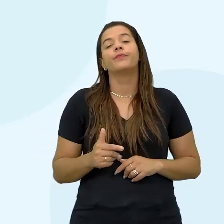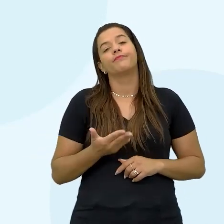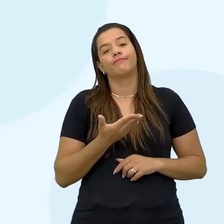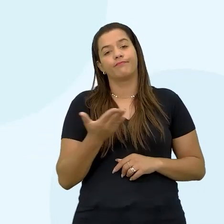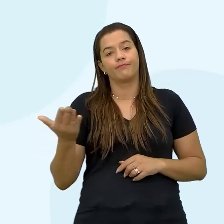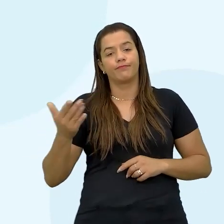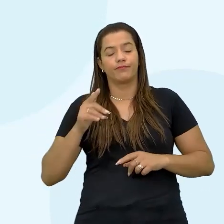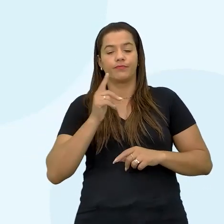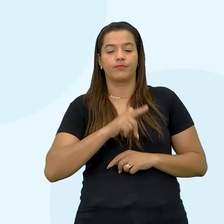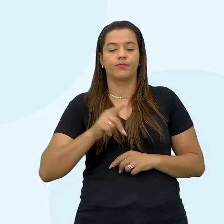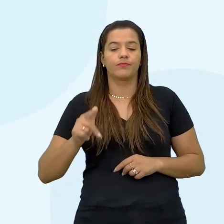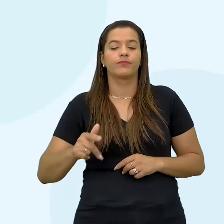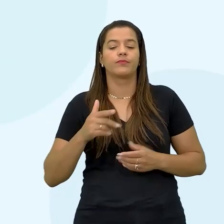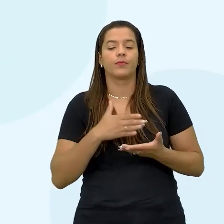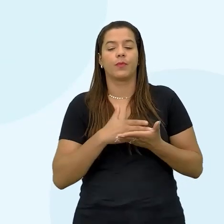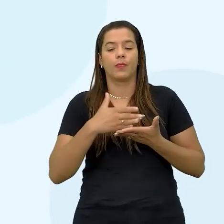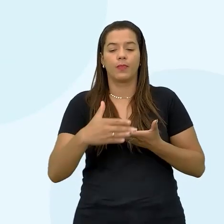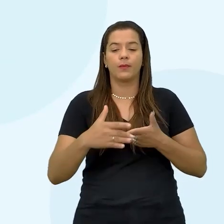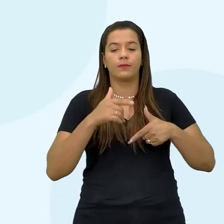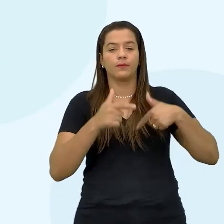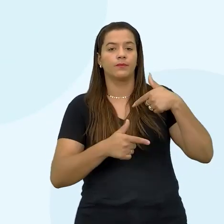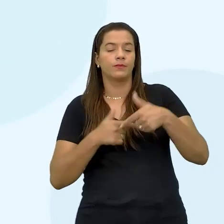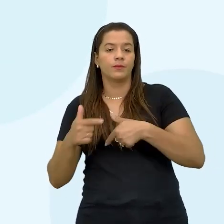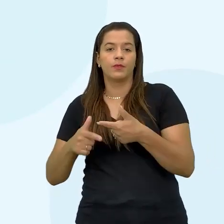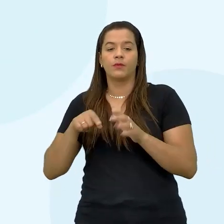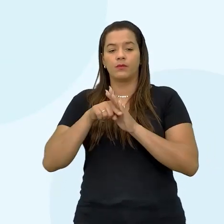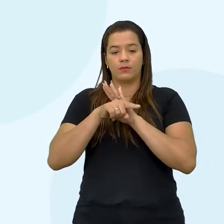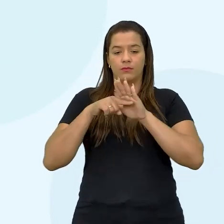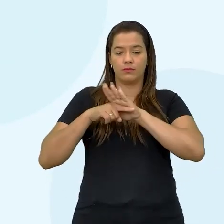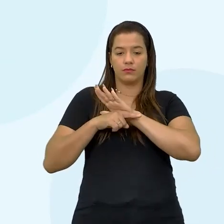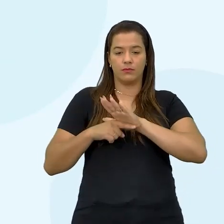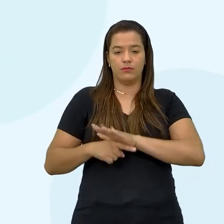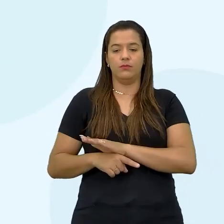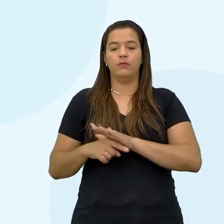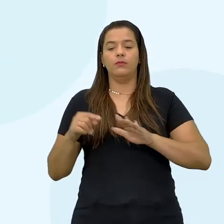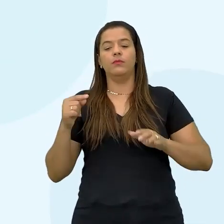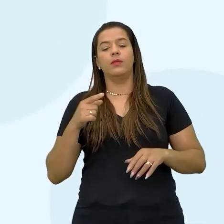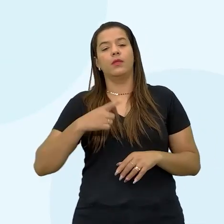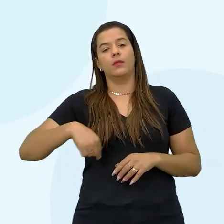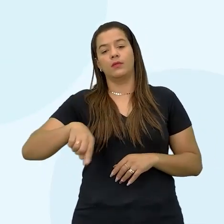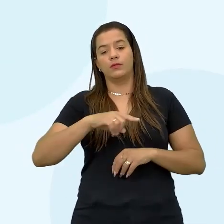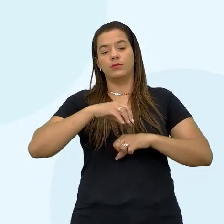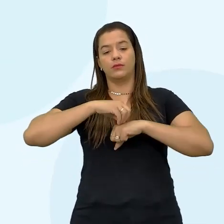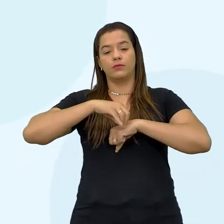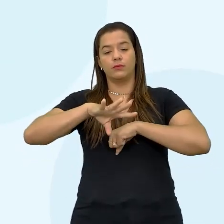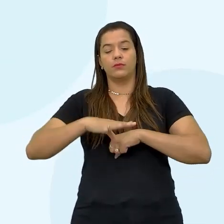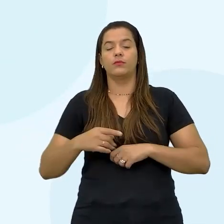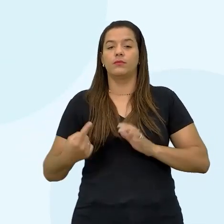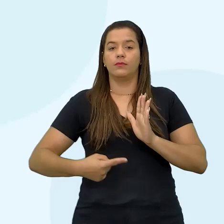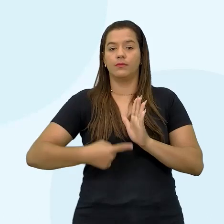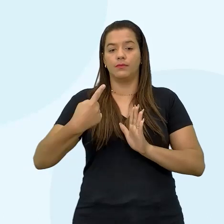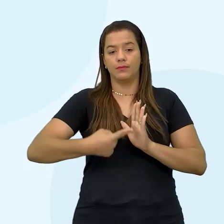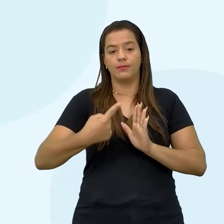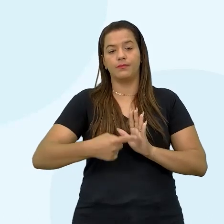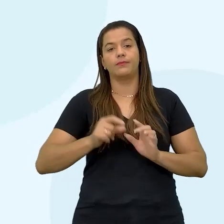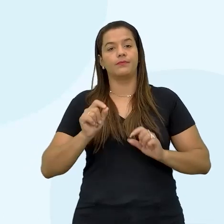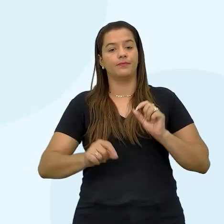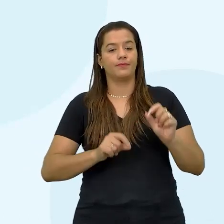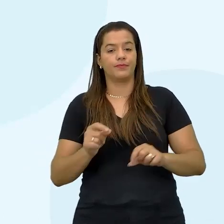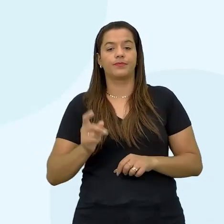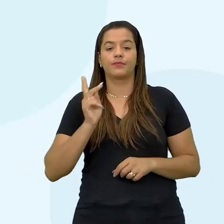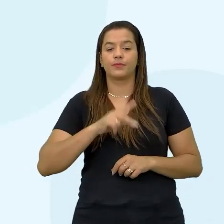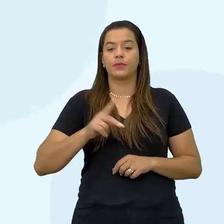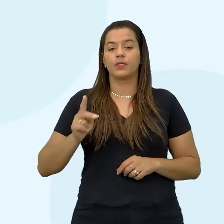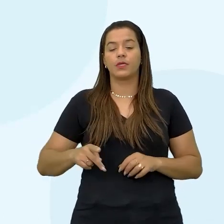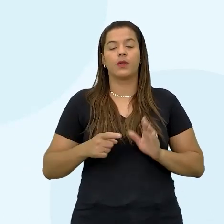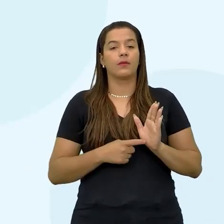isso, investigar com os alunos, né, essa pergunta, a gente sugere primeiro que o professor